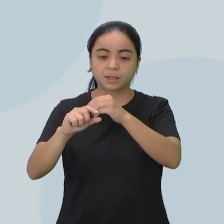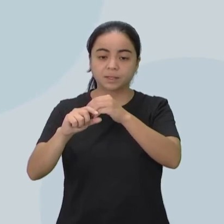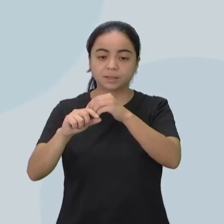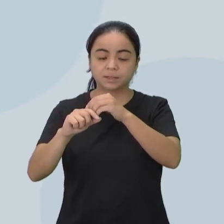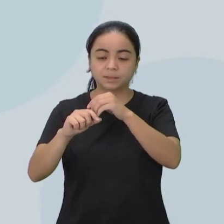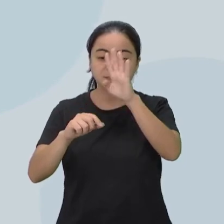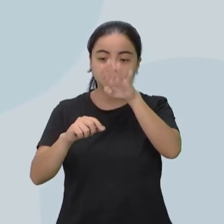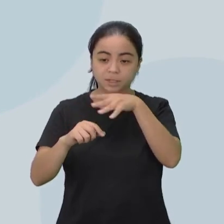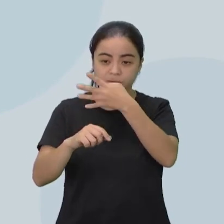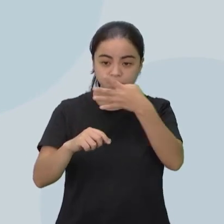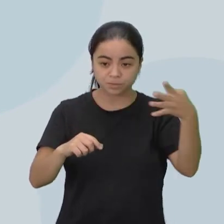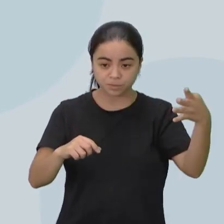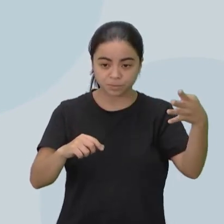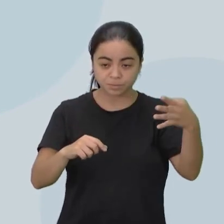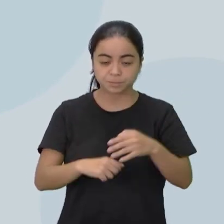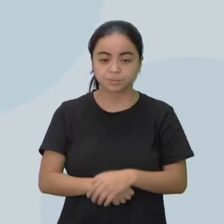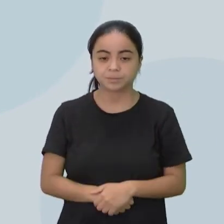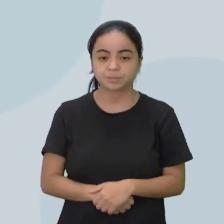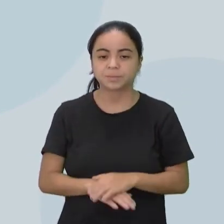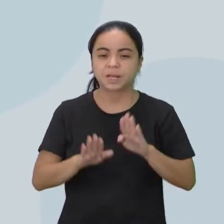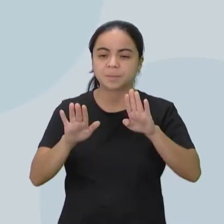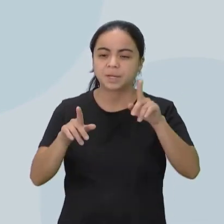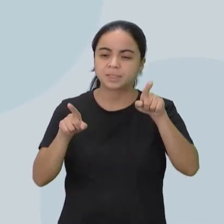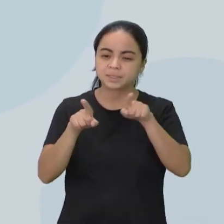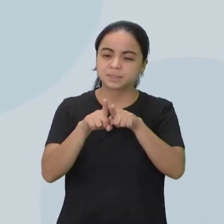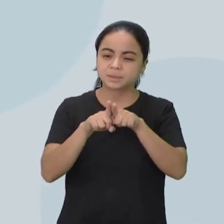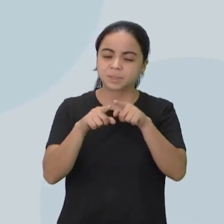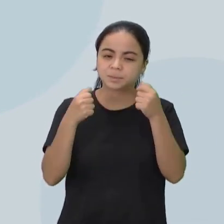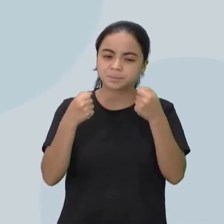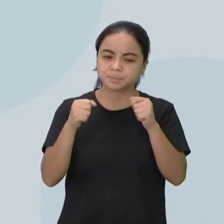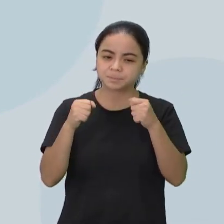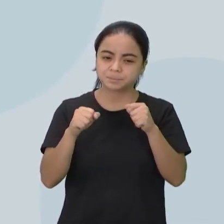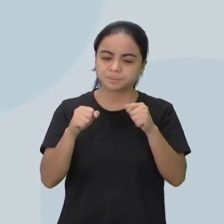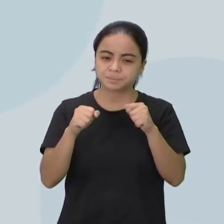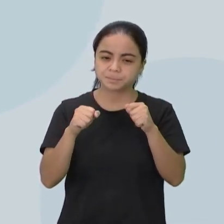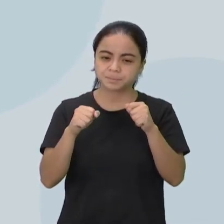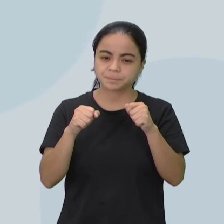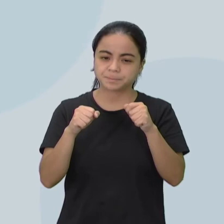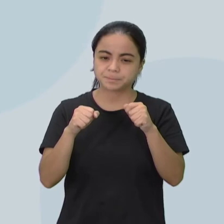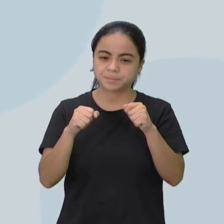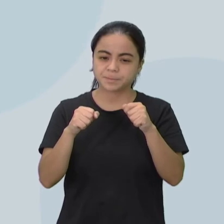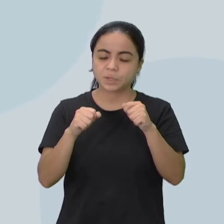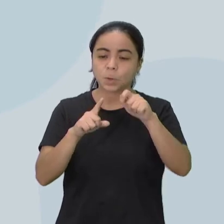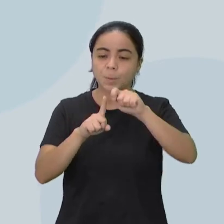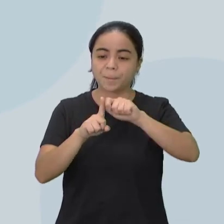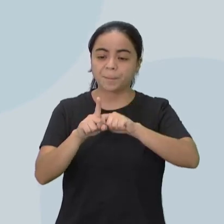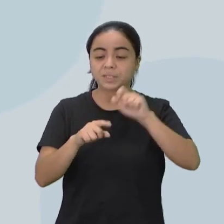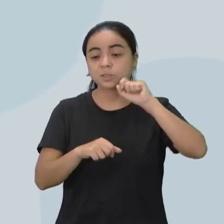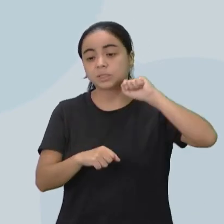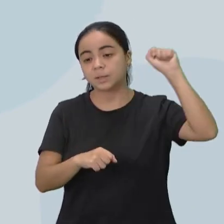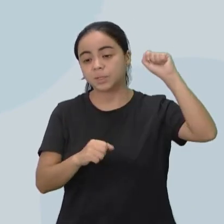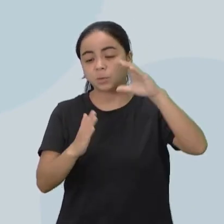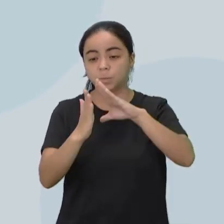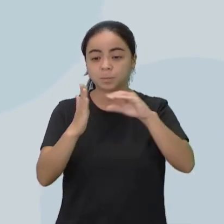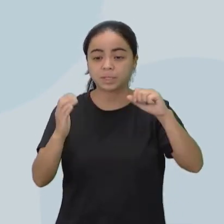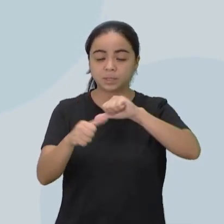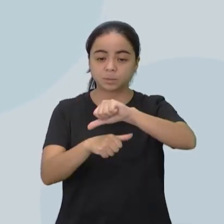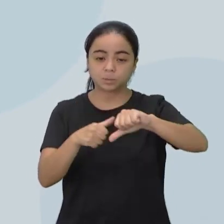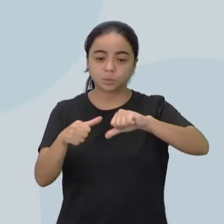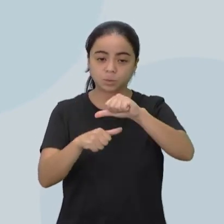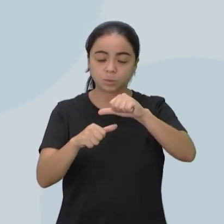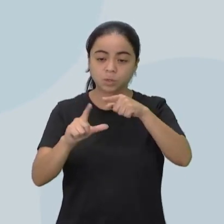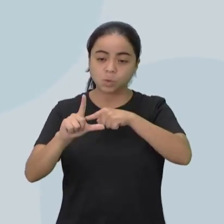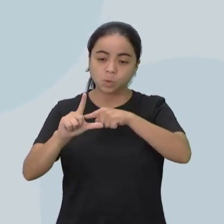padrão aí. Só que a gente tem que observar que tem que ter o mesmo, né? Quando chegou aqui no mês de abril, ó, o padrão mudou, né? Ele